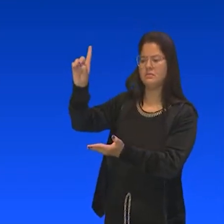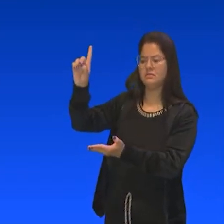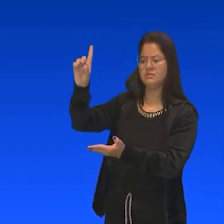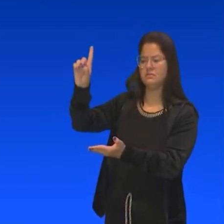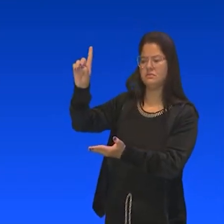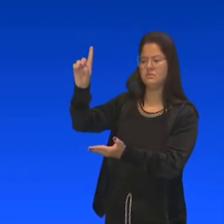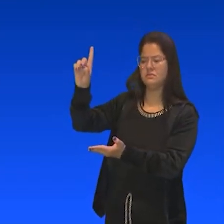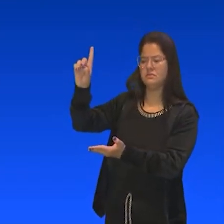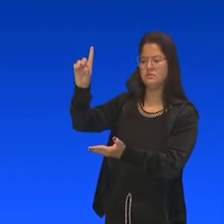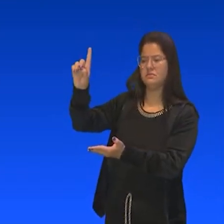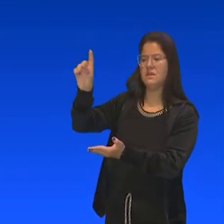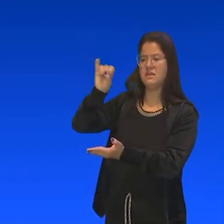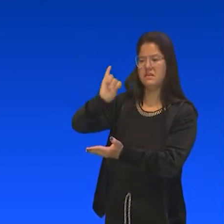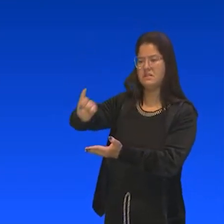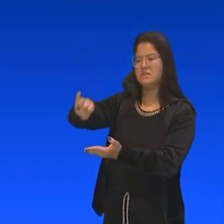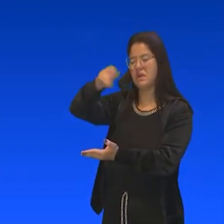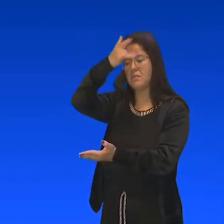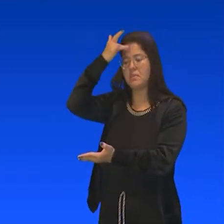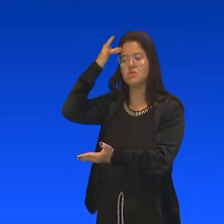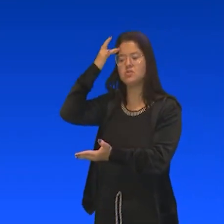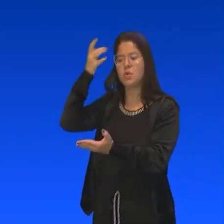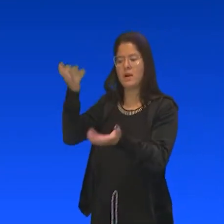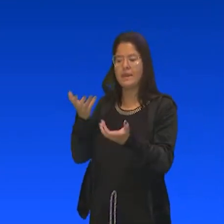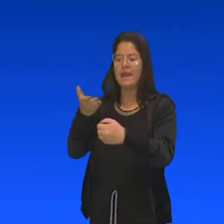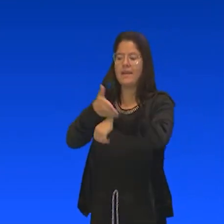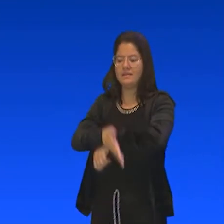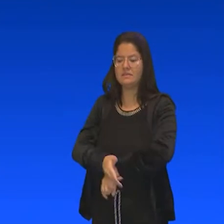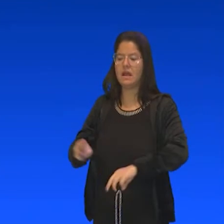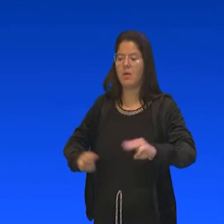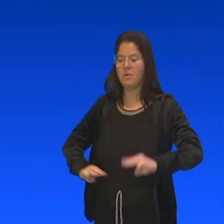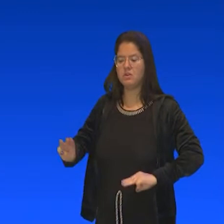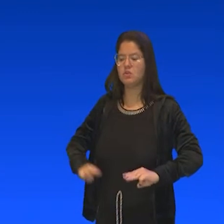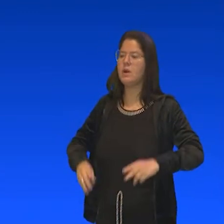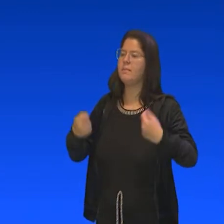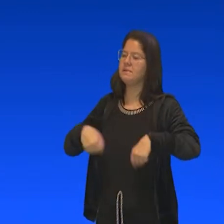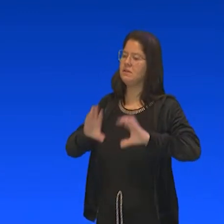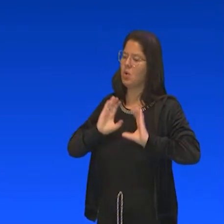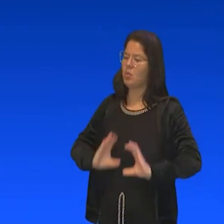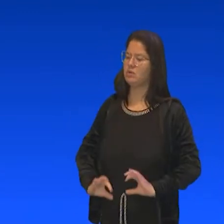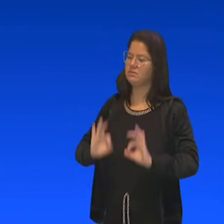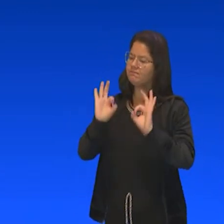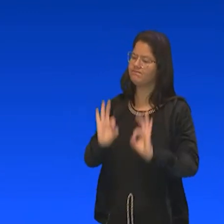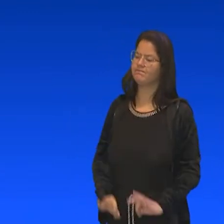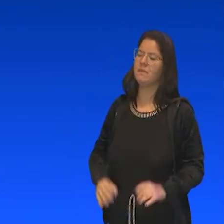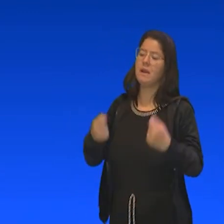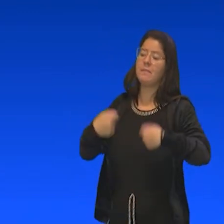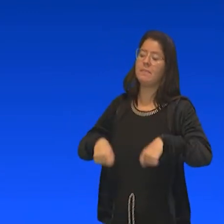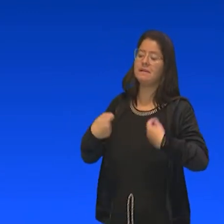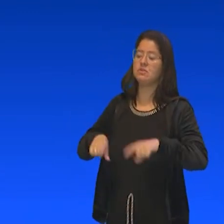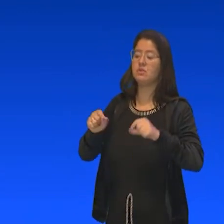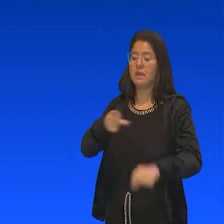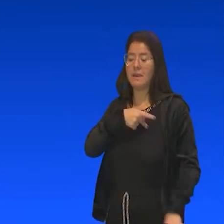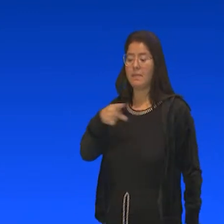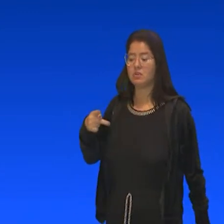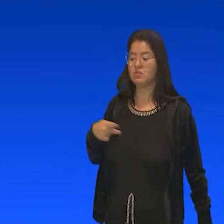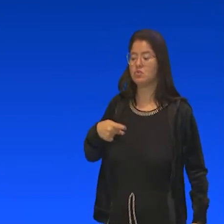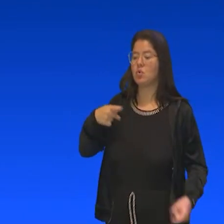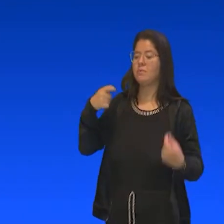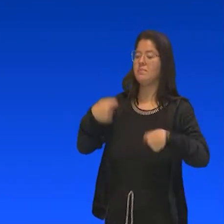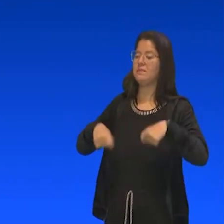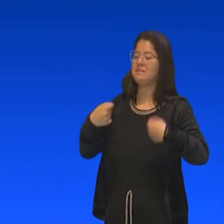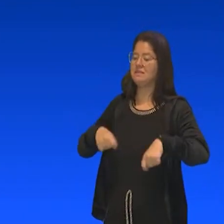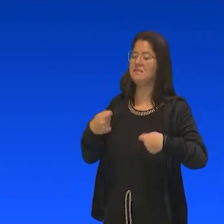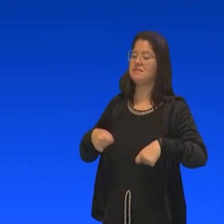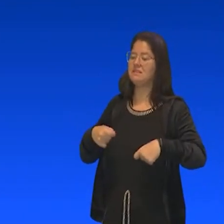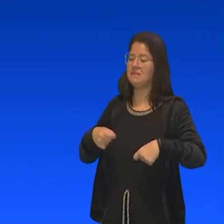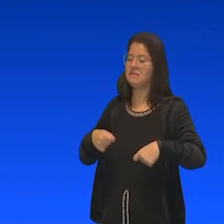ao episcopado, excelente obra almeja. É necessário, portanto, que o bispo seja irrepreensível, esposo